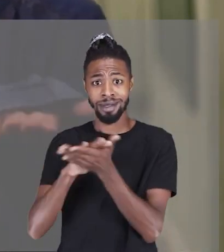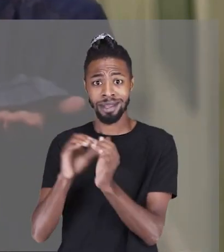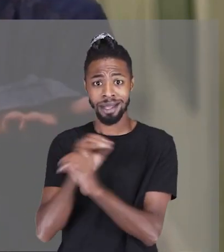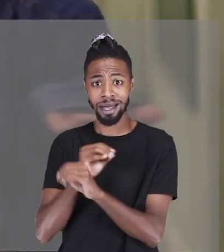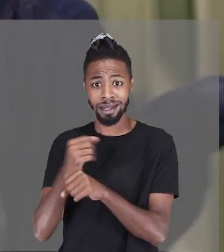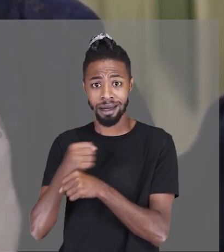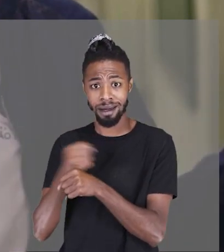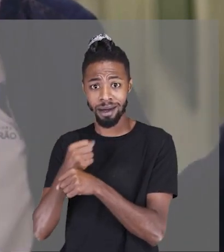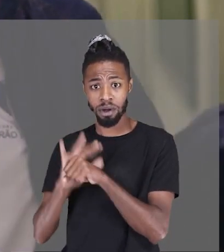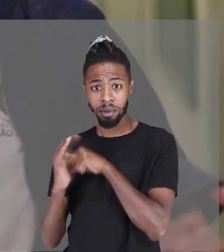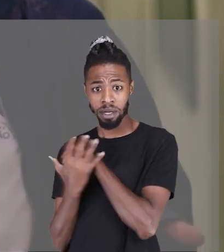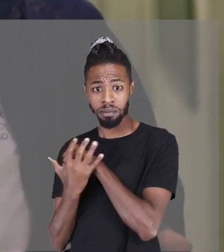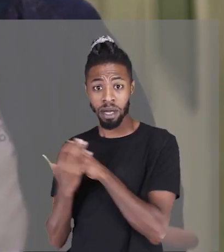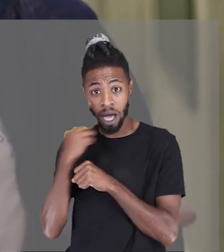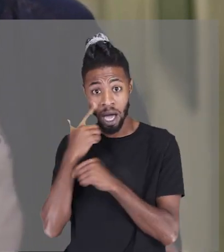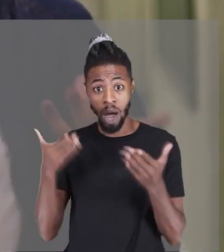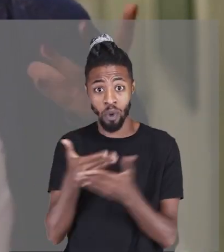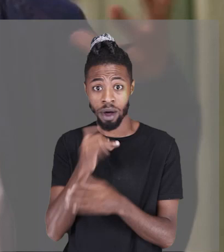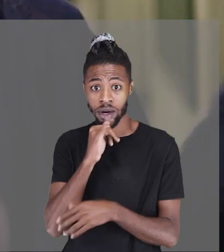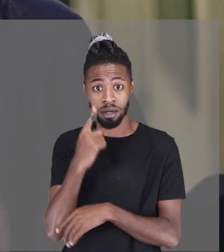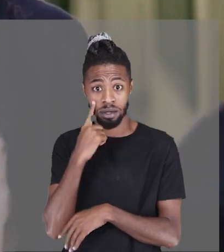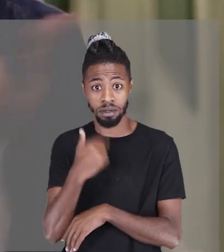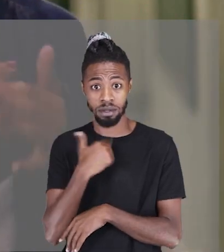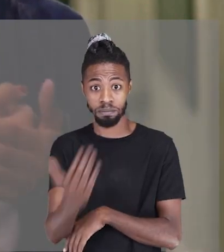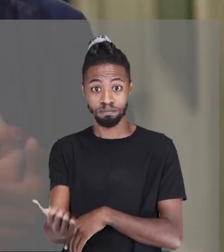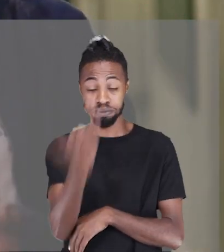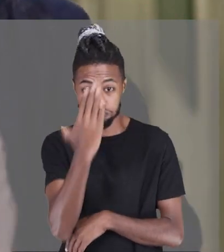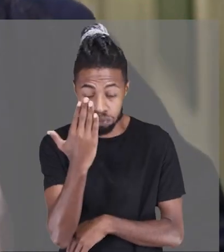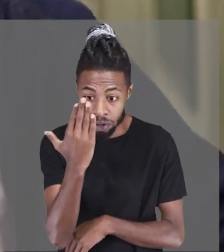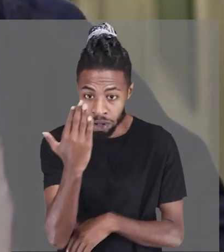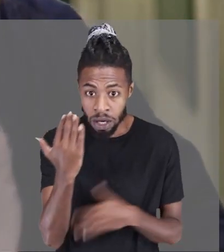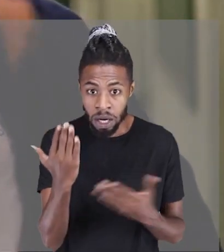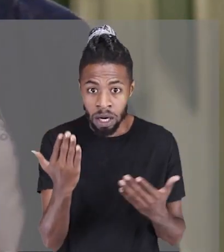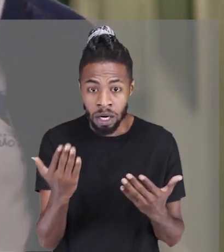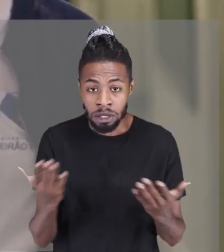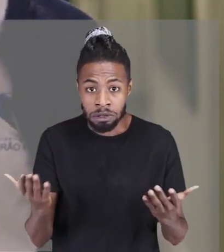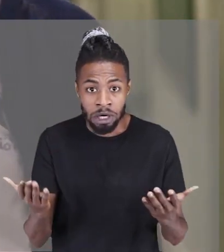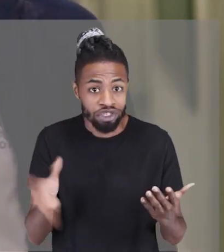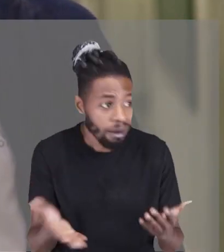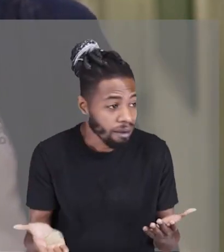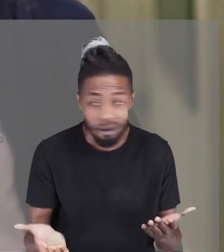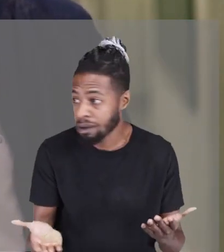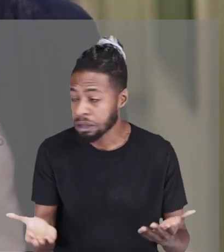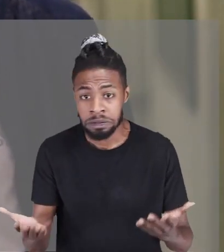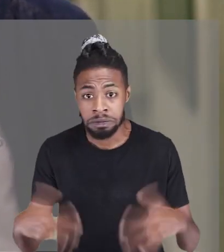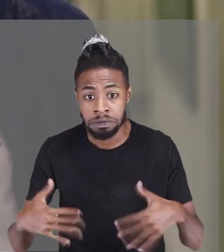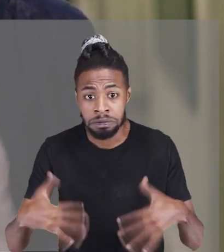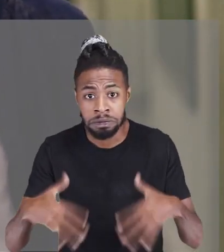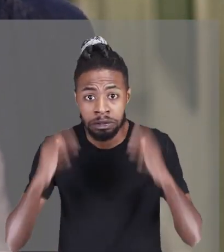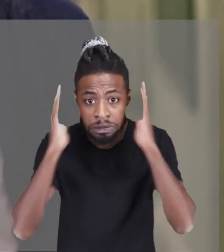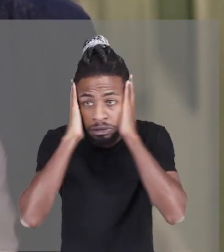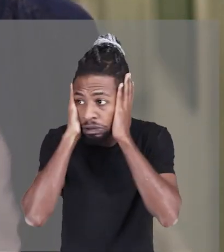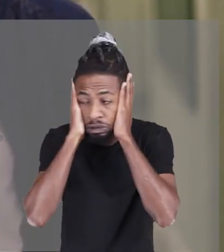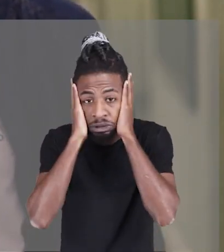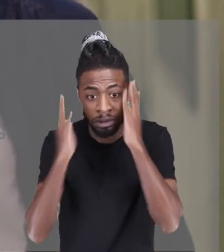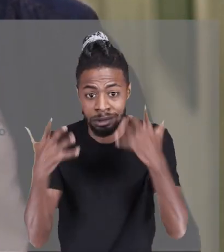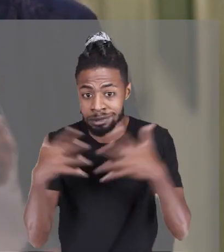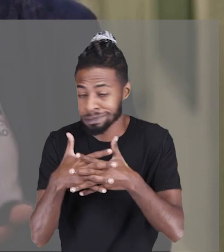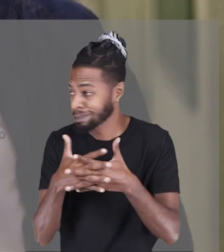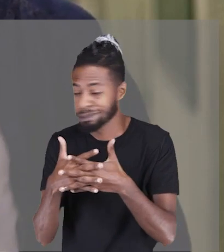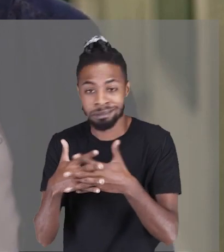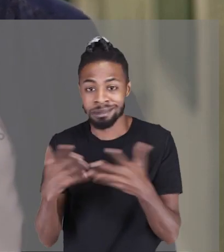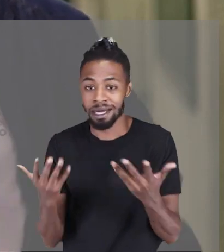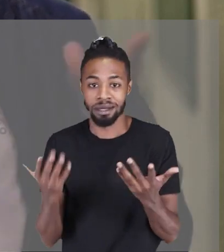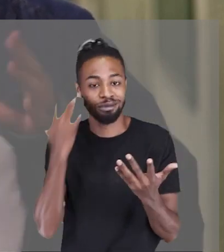anos de pandemia, mas ao mesmo tempo parece. Porque tá vendo tudo na minha cara agora, tipo, toma! Não sei, eu tô